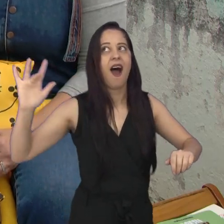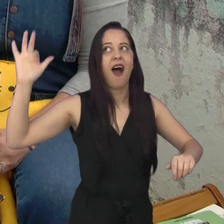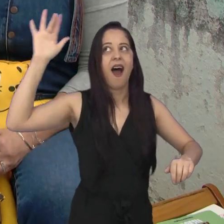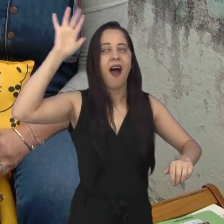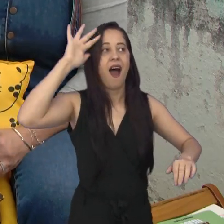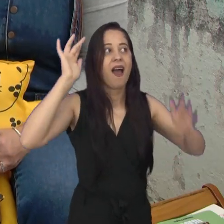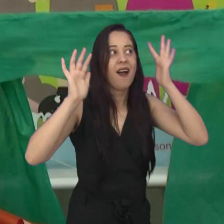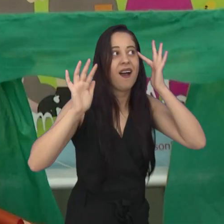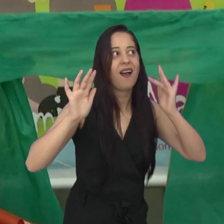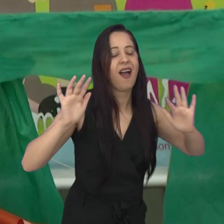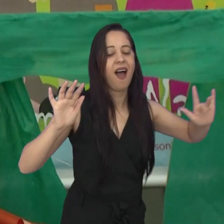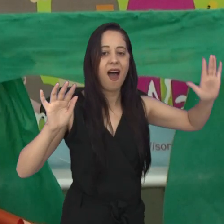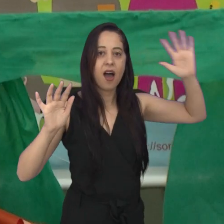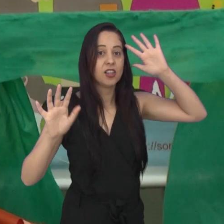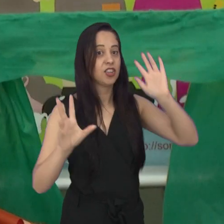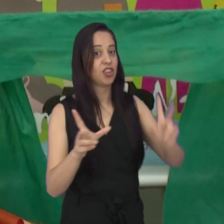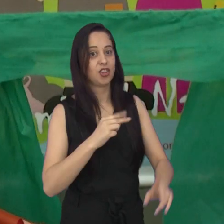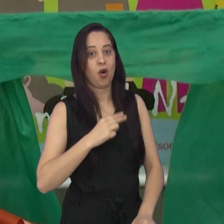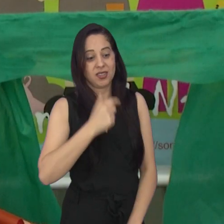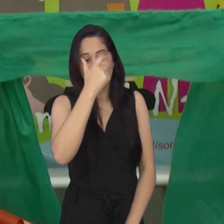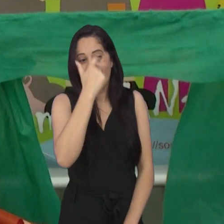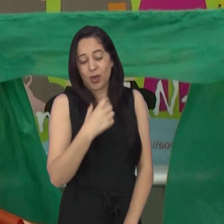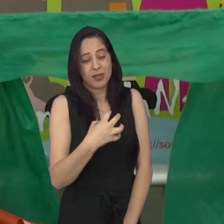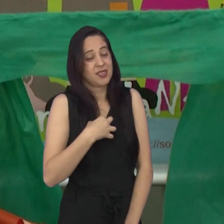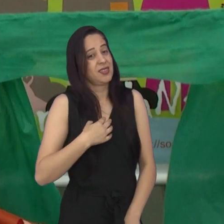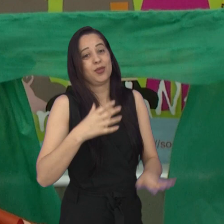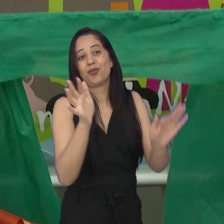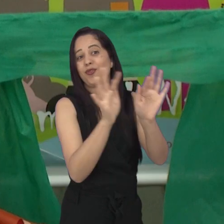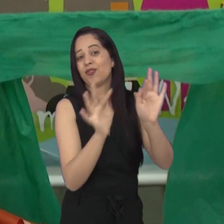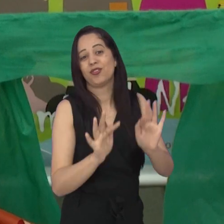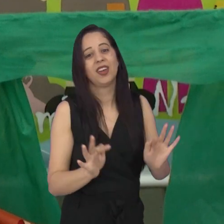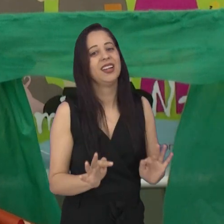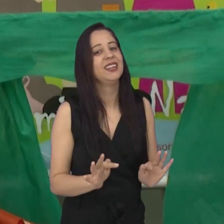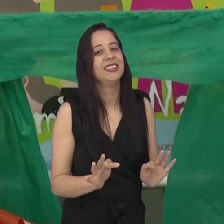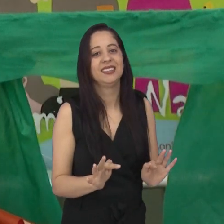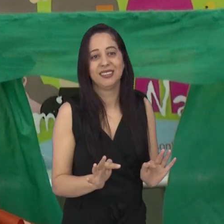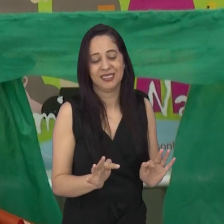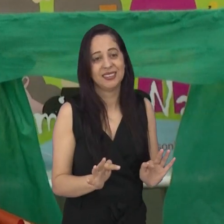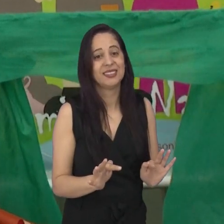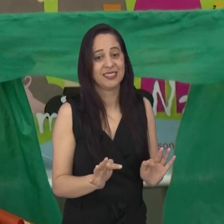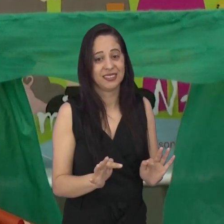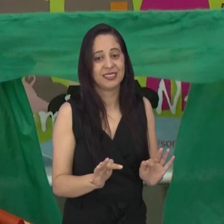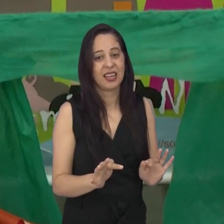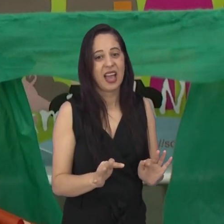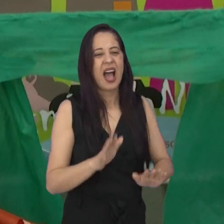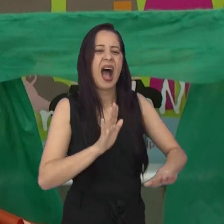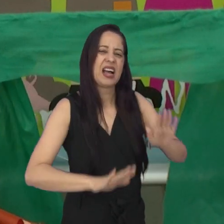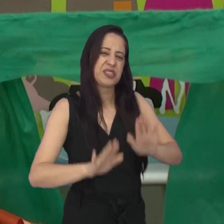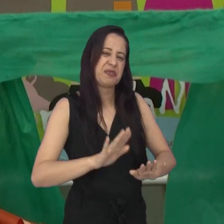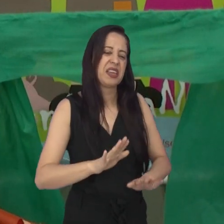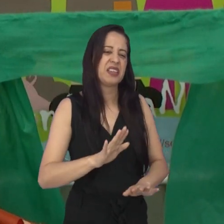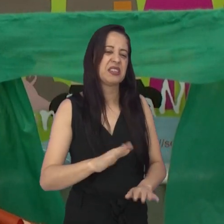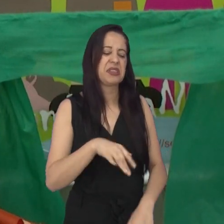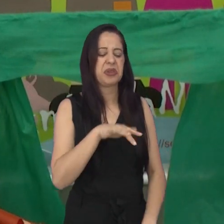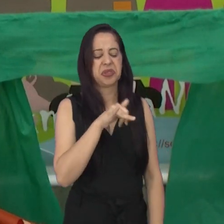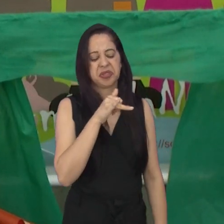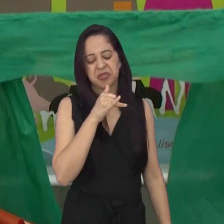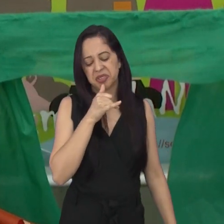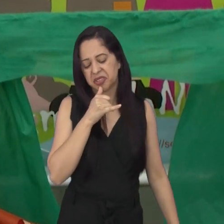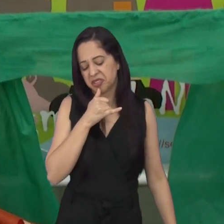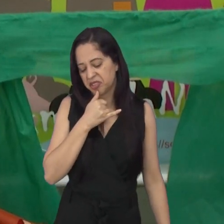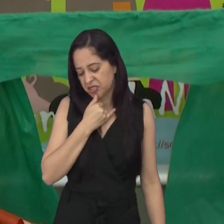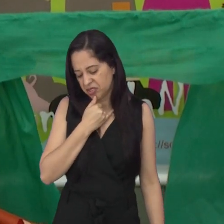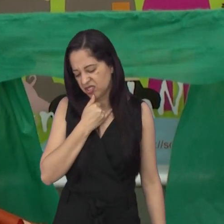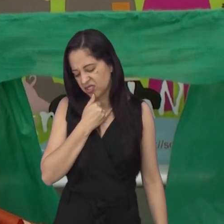cria, ela participa. Então isso para mim é o que me motiva, né? E aí a gente vê assim, às vezes tem dia que a gente tá